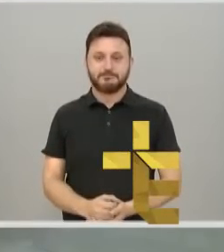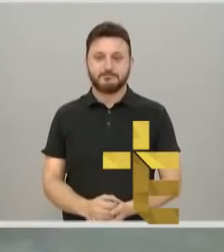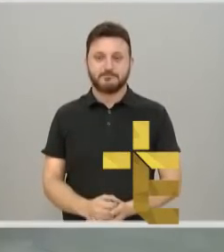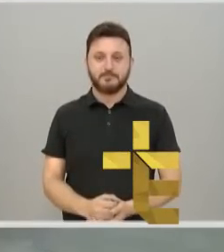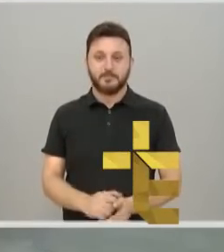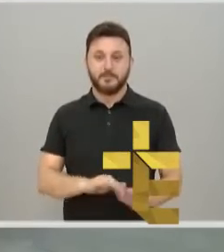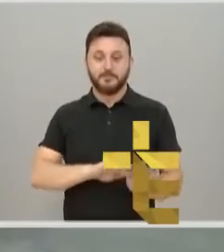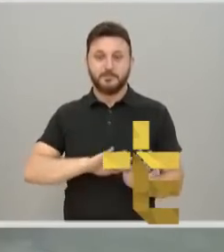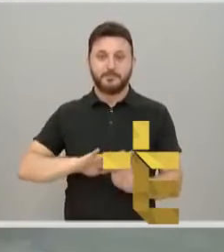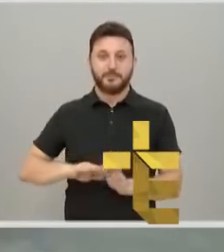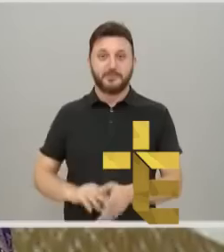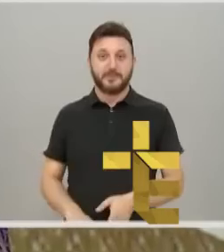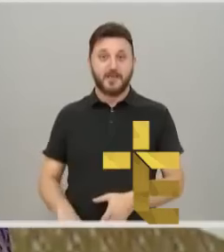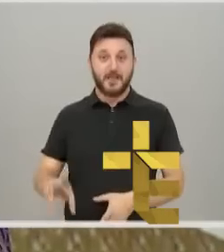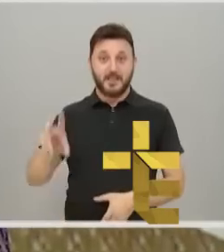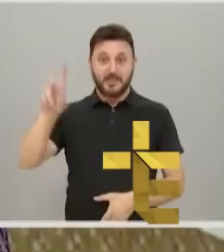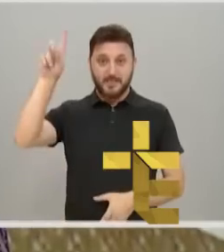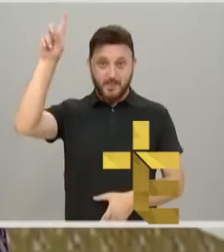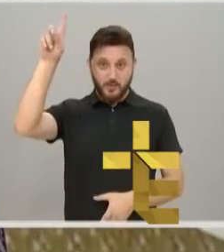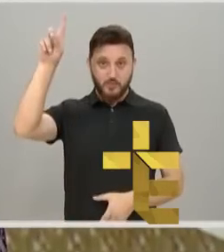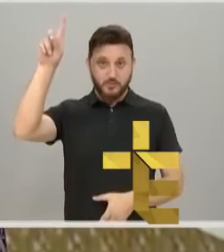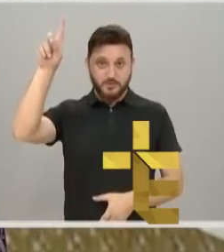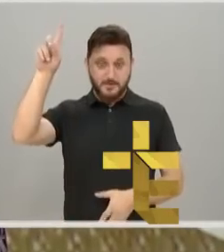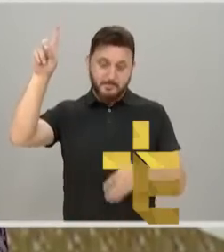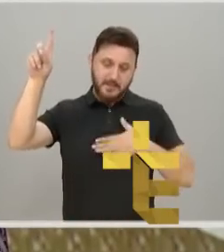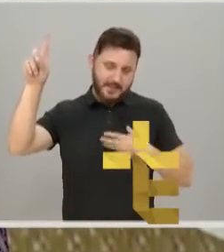num determinado momento da minha vida,